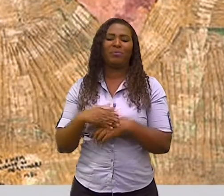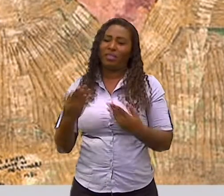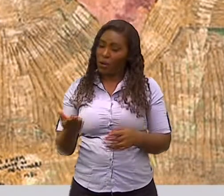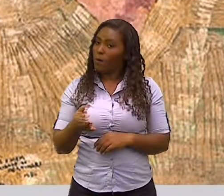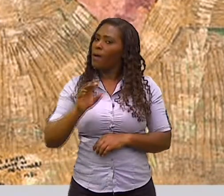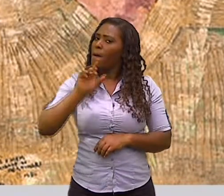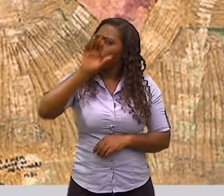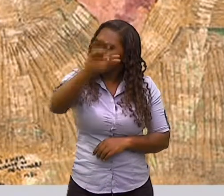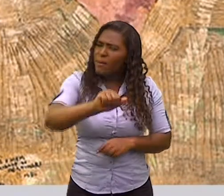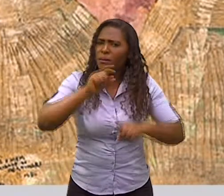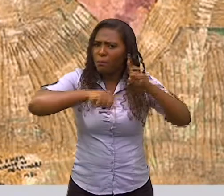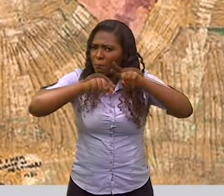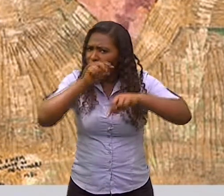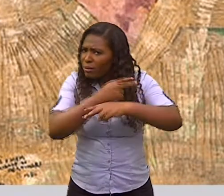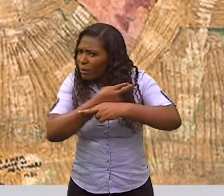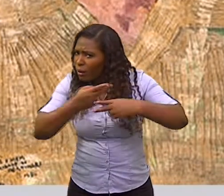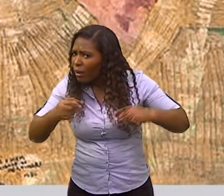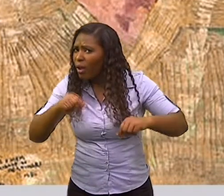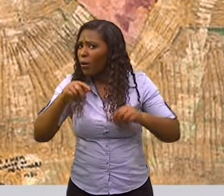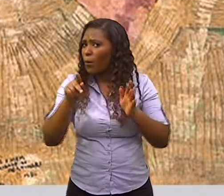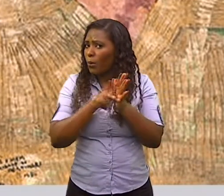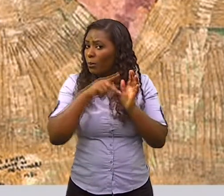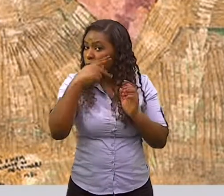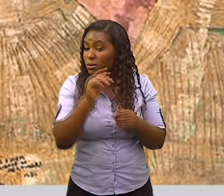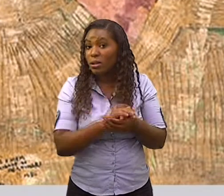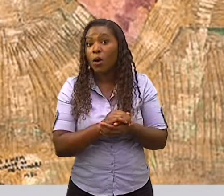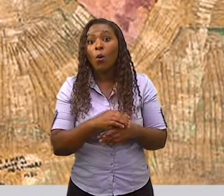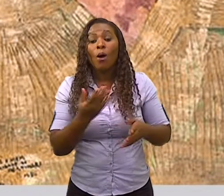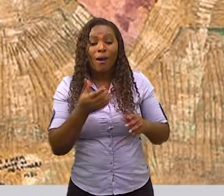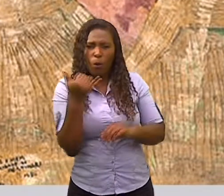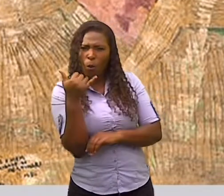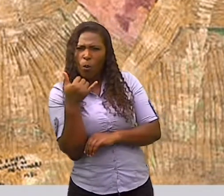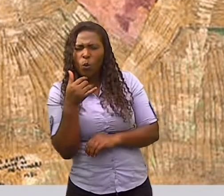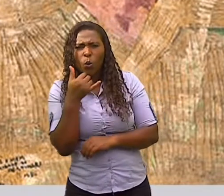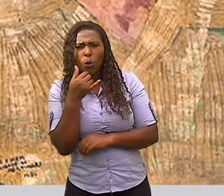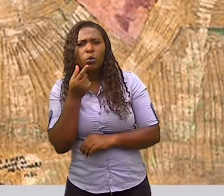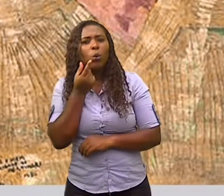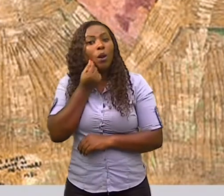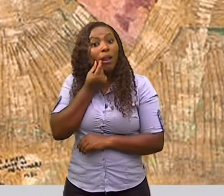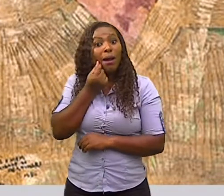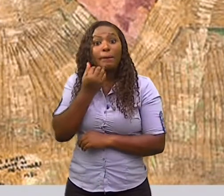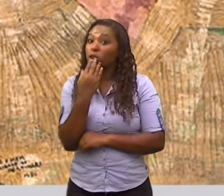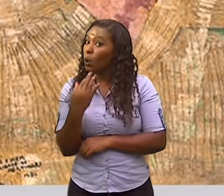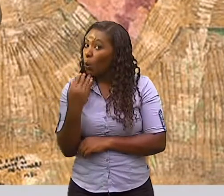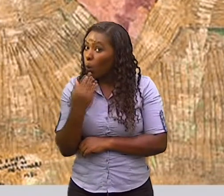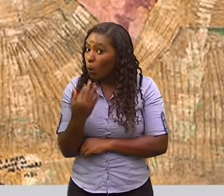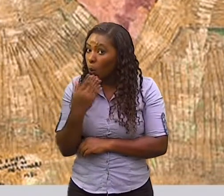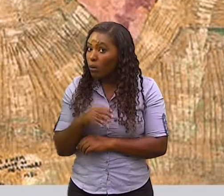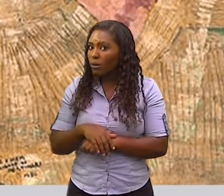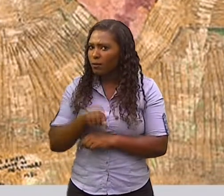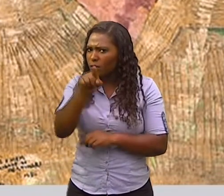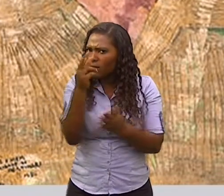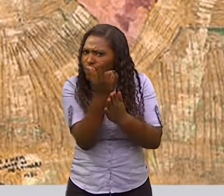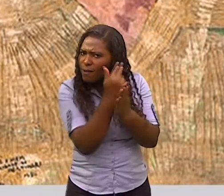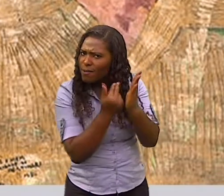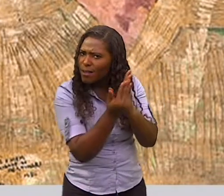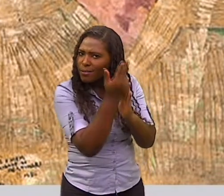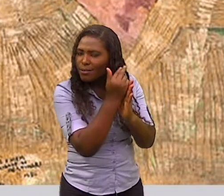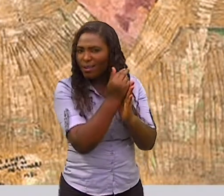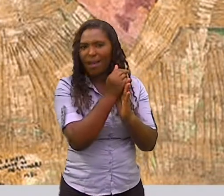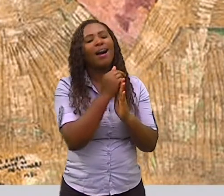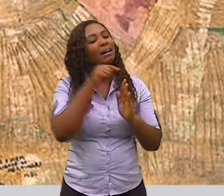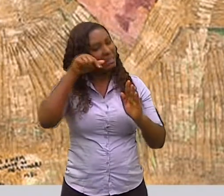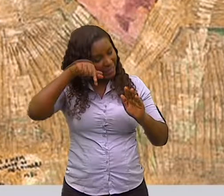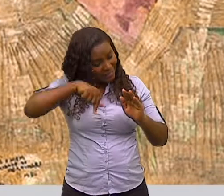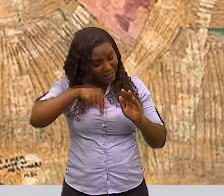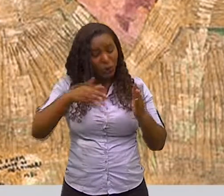lápis, caderno, borracha, lápis de cor, que no final também é uma atividade onde você vai desenhar, você vai tentar se expressar,